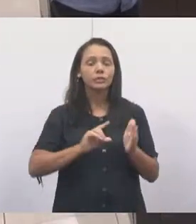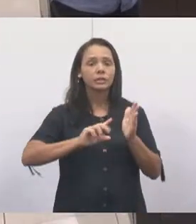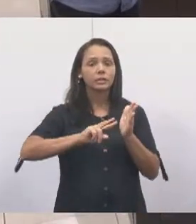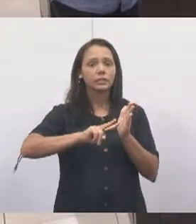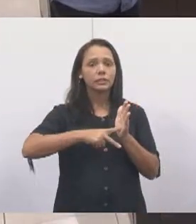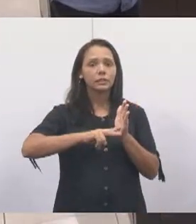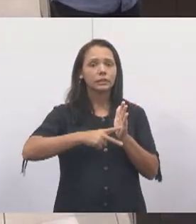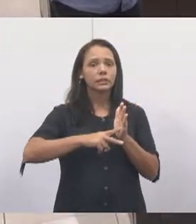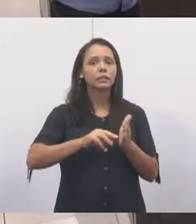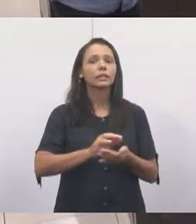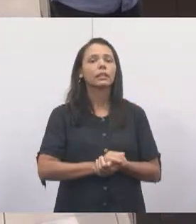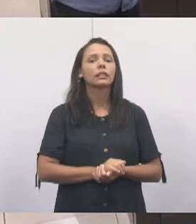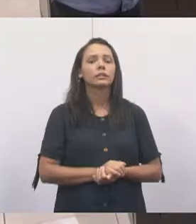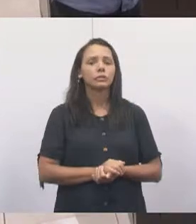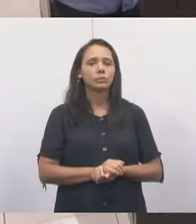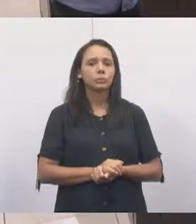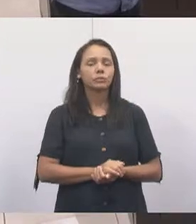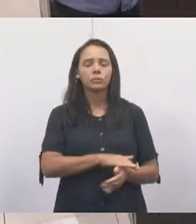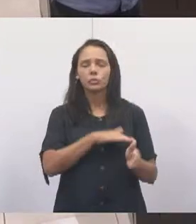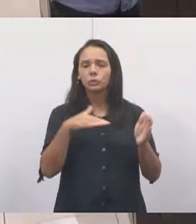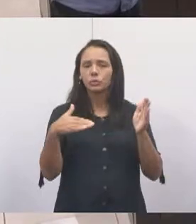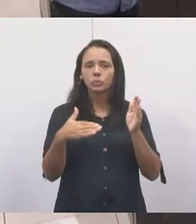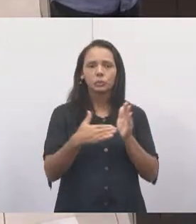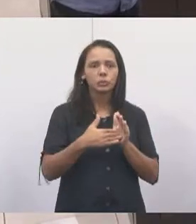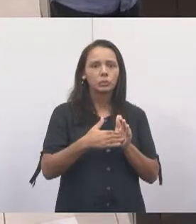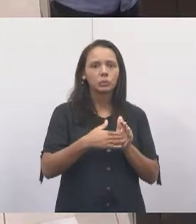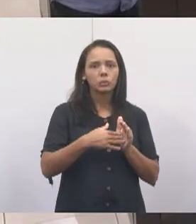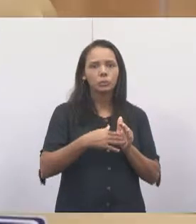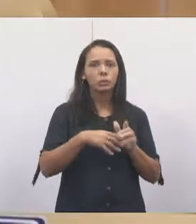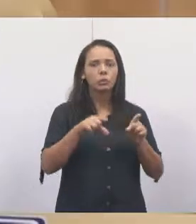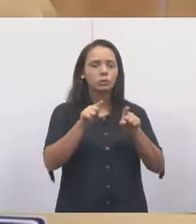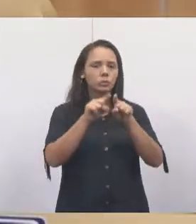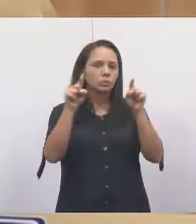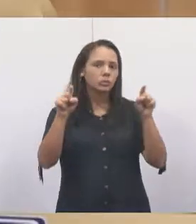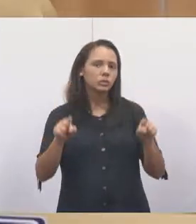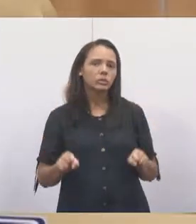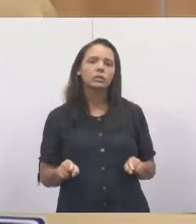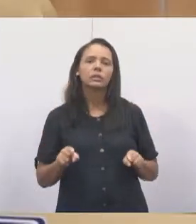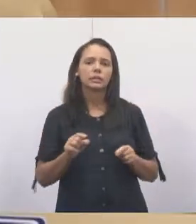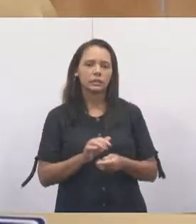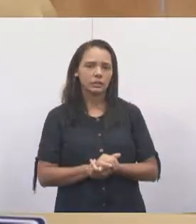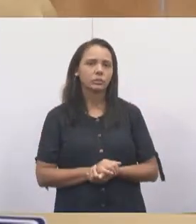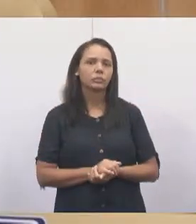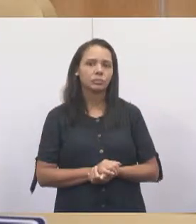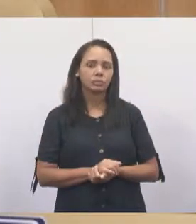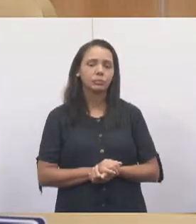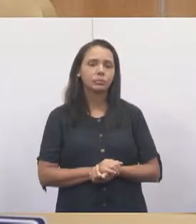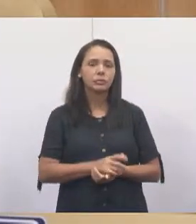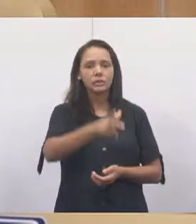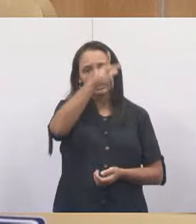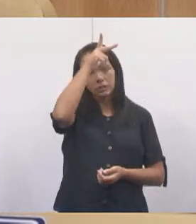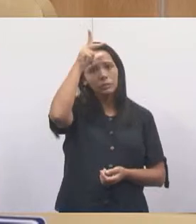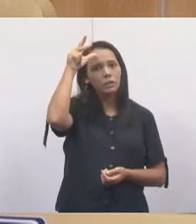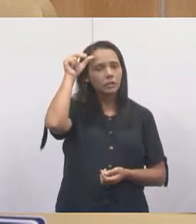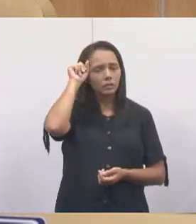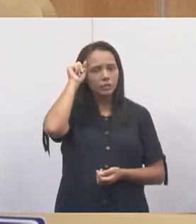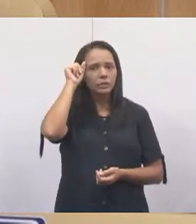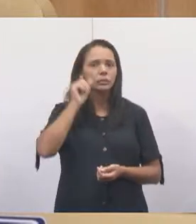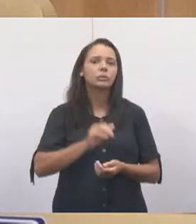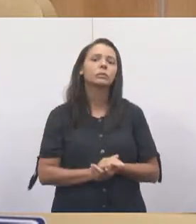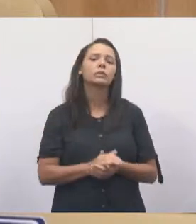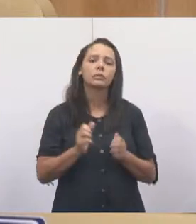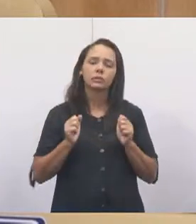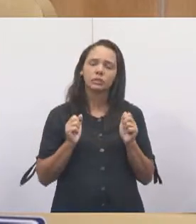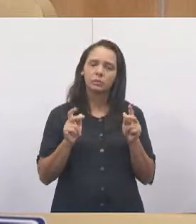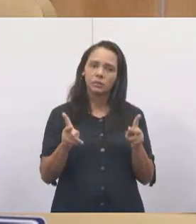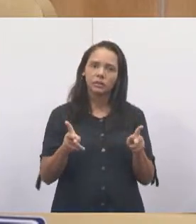da Prefeitura, ativos e inativos, né? Nossos aposentados. Vou falar mais para frente um